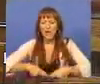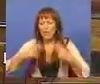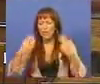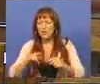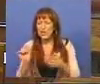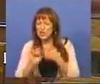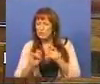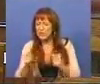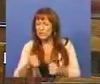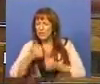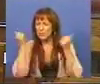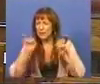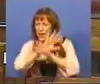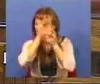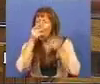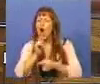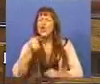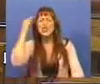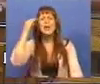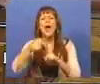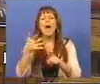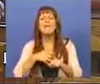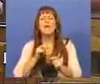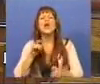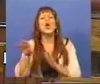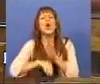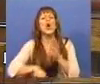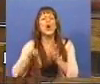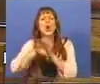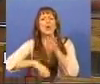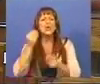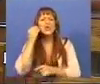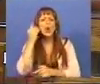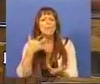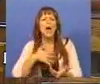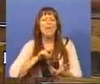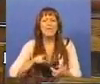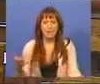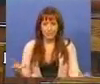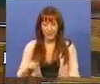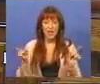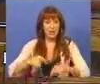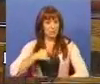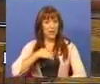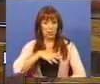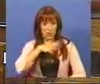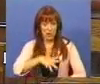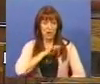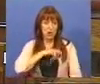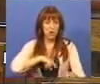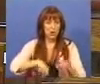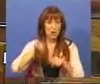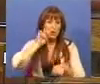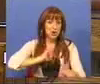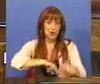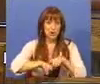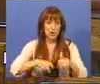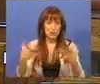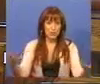bem especificada do que é que se pretende e em que condições é que se pretende. Também gostaria de dizer, senhoras e senhores deputados,